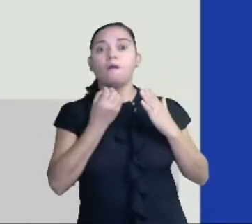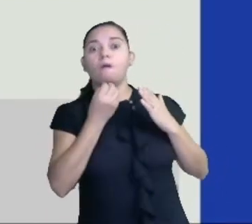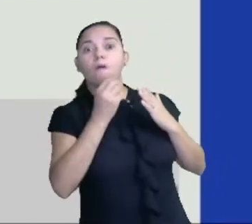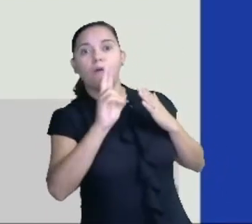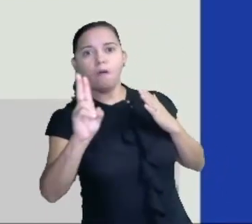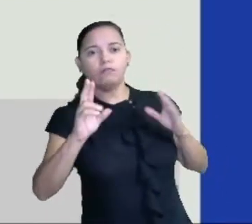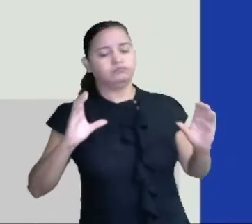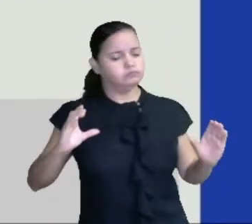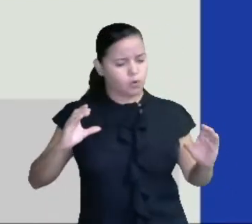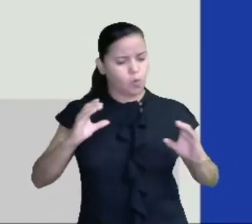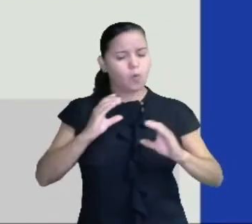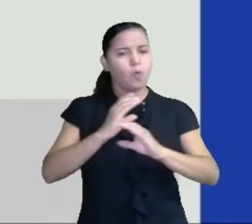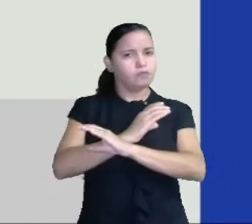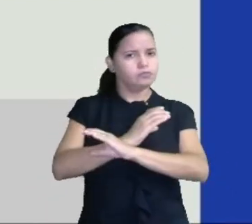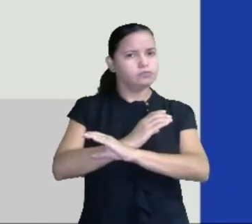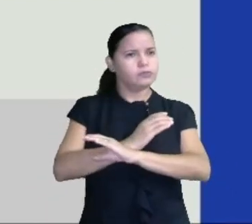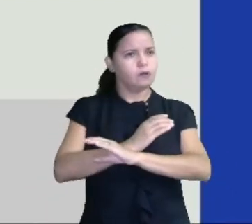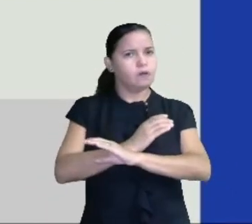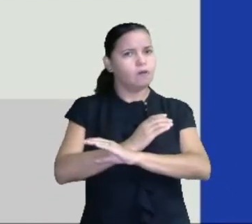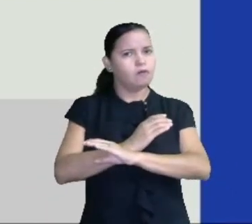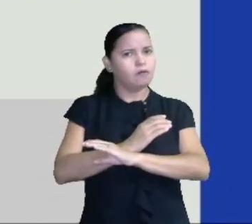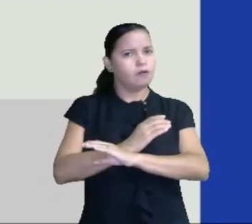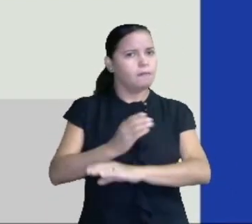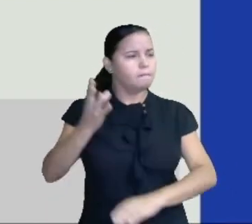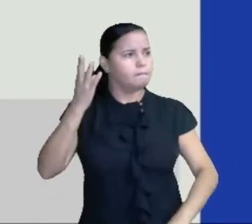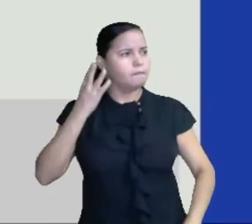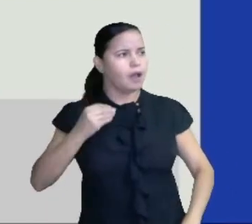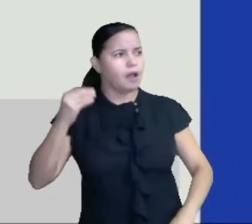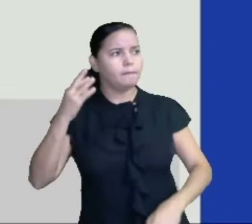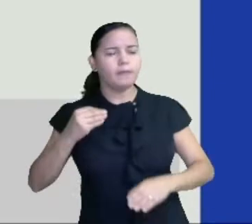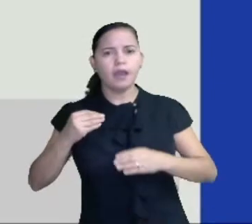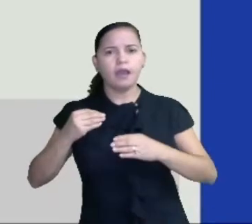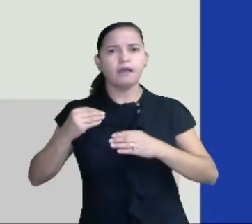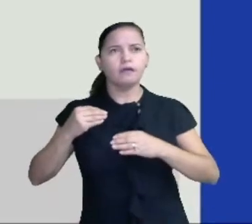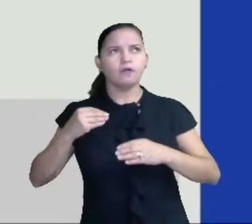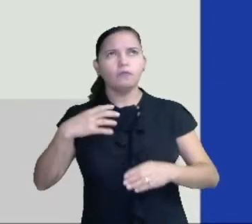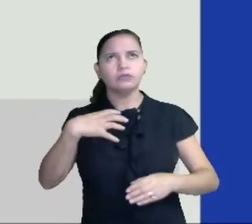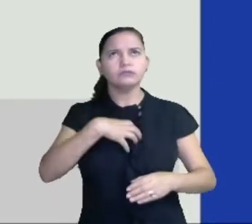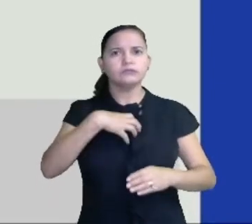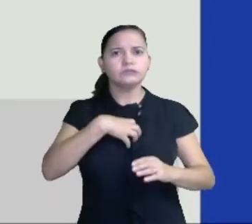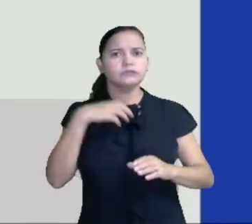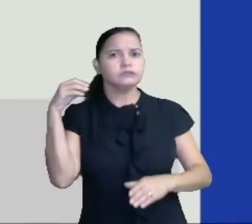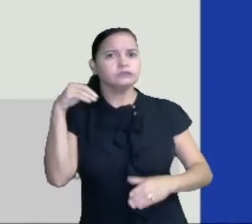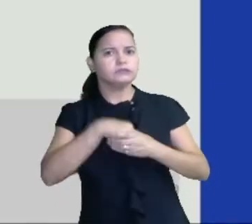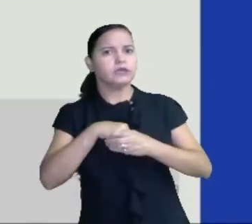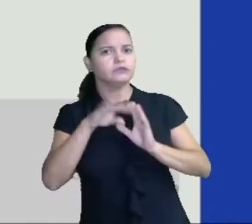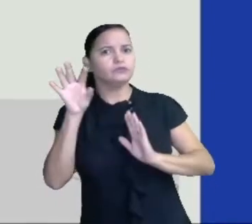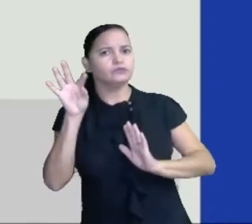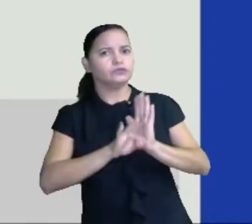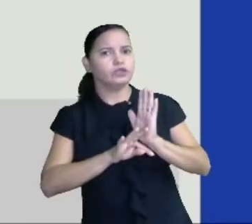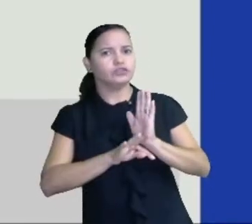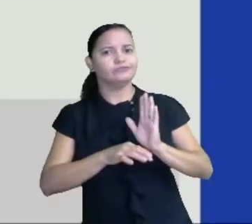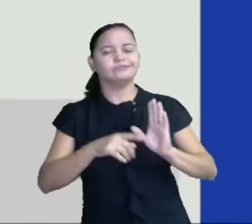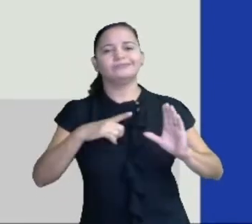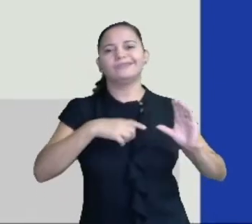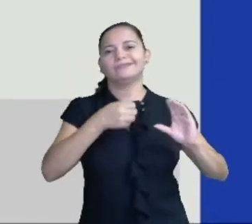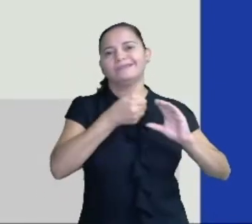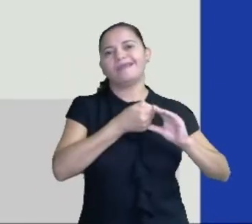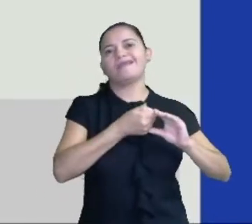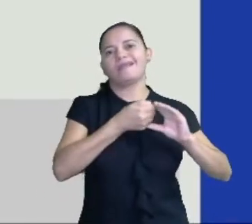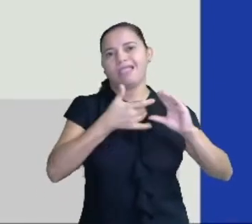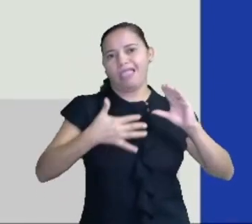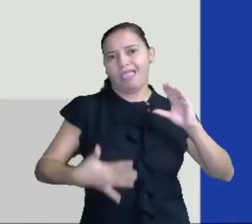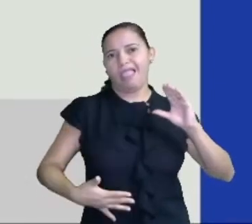conclusões, que articulam as marcas linguísticas do texto com as características